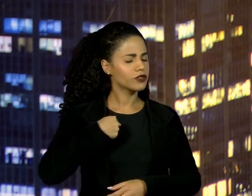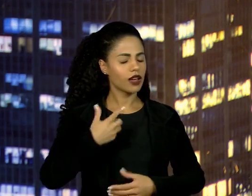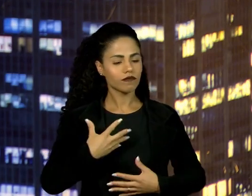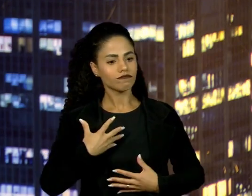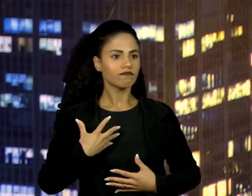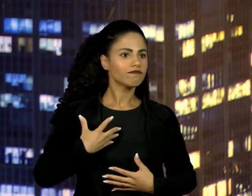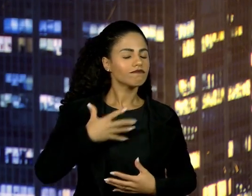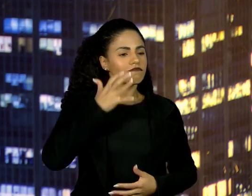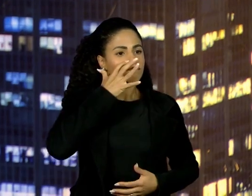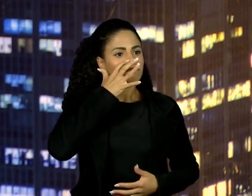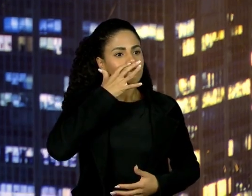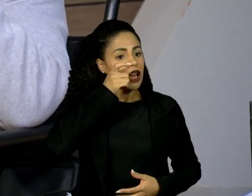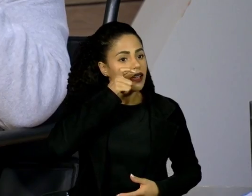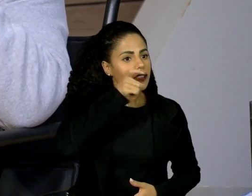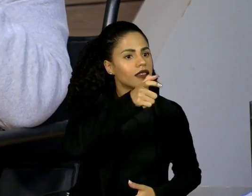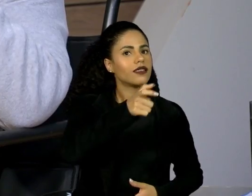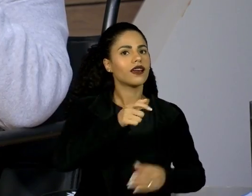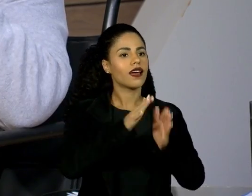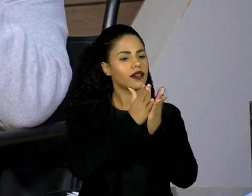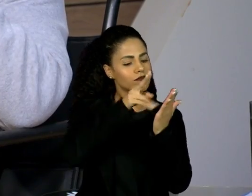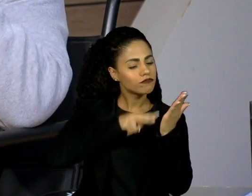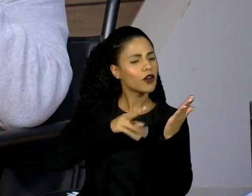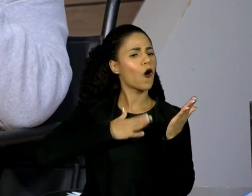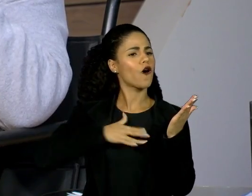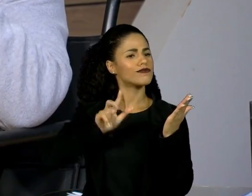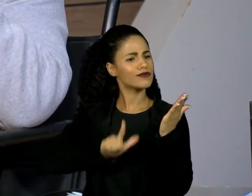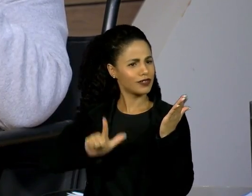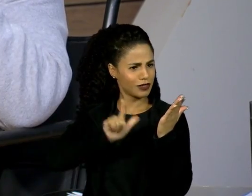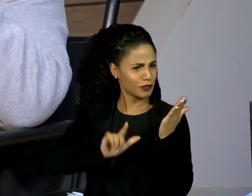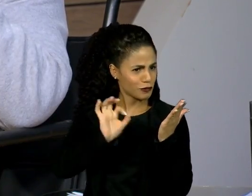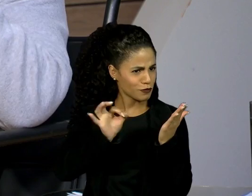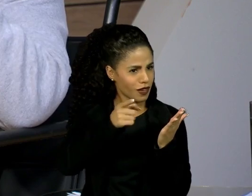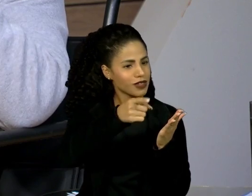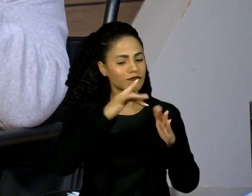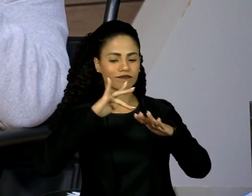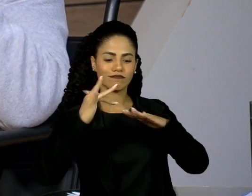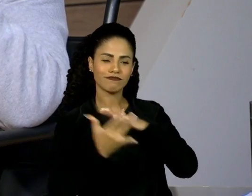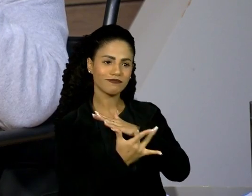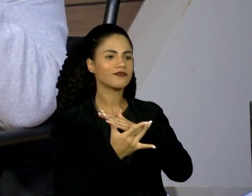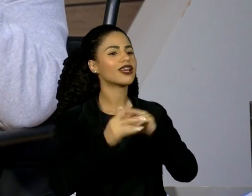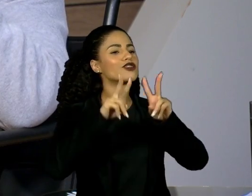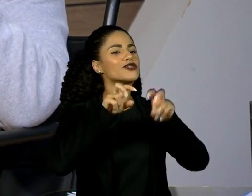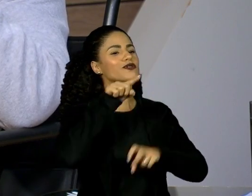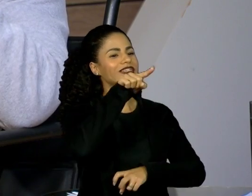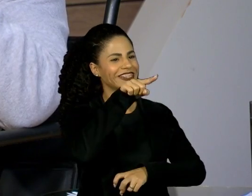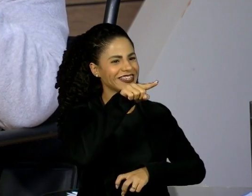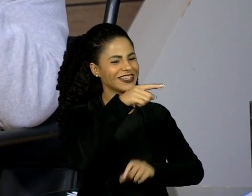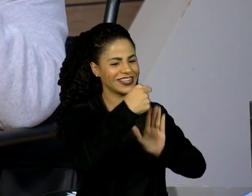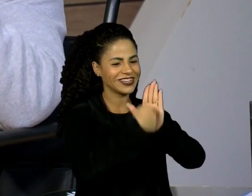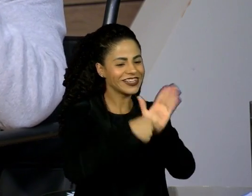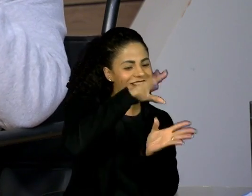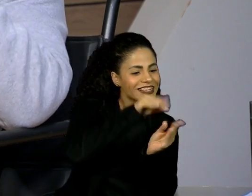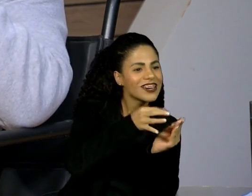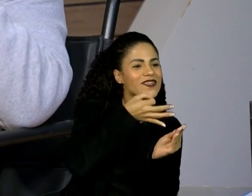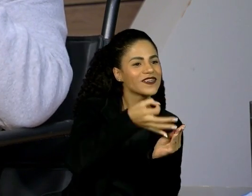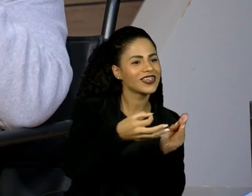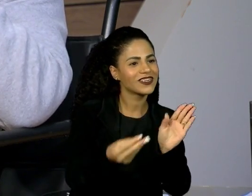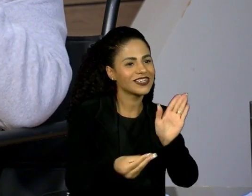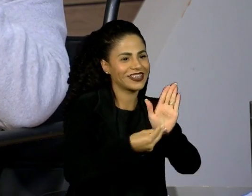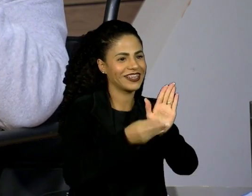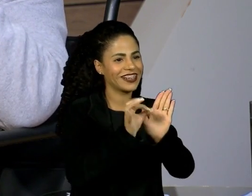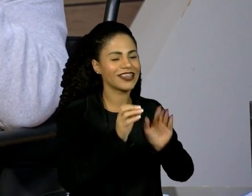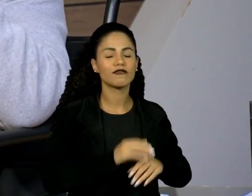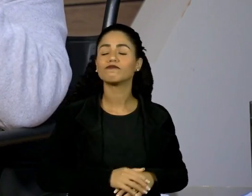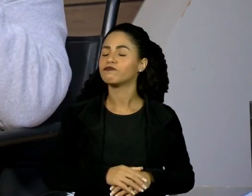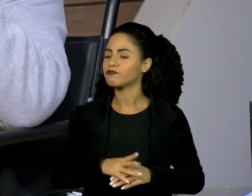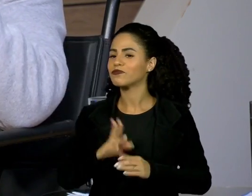né, para a literatura? Porque, obviamente, você é um apaixonado pela literatura, senão as tuas redes sociais não seriam sobre isso, né? Sim, é bom falar disso